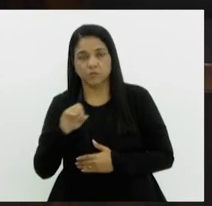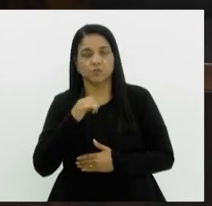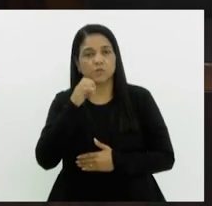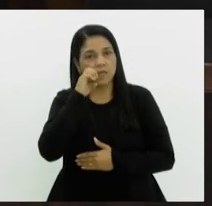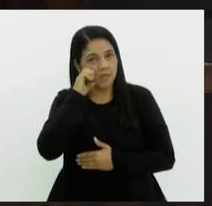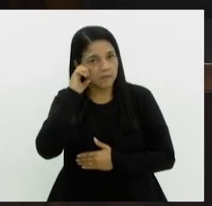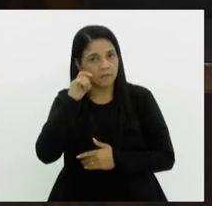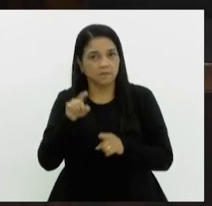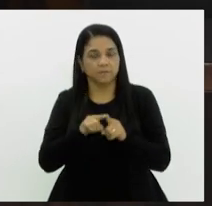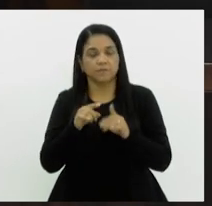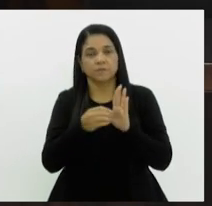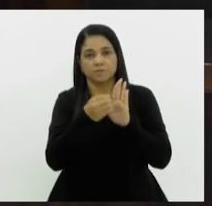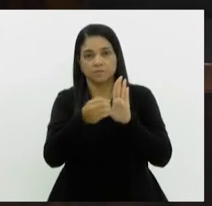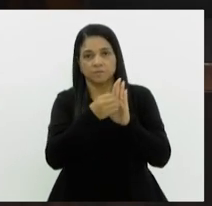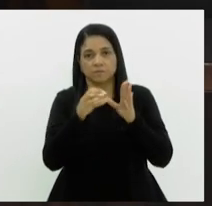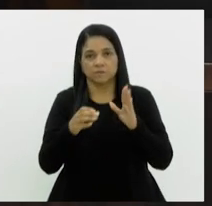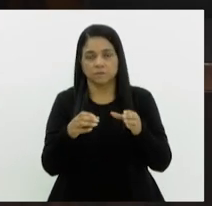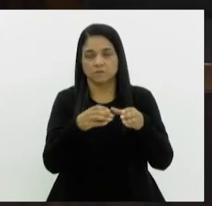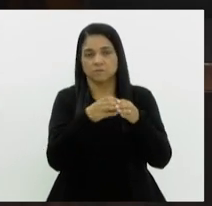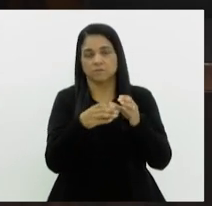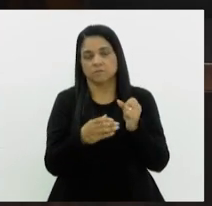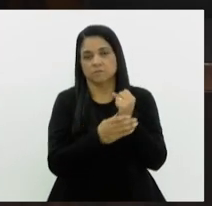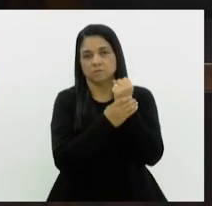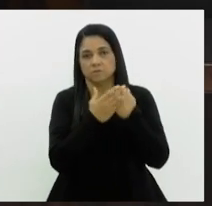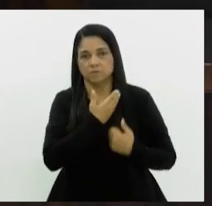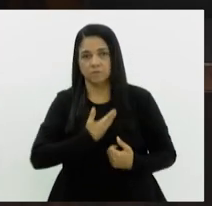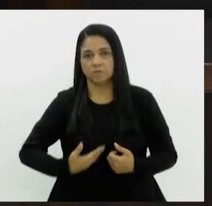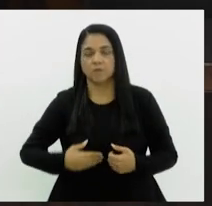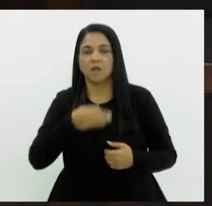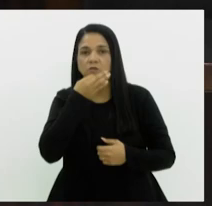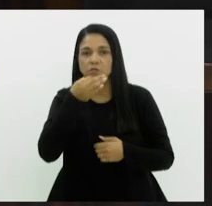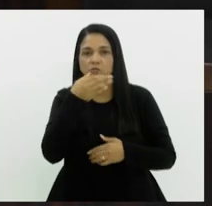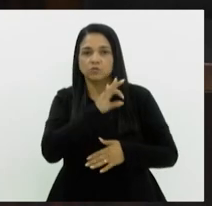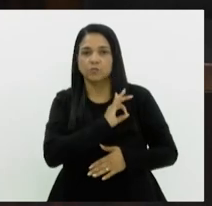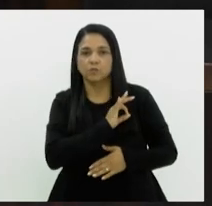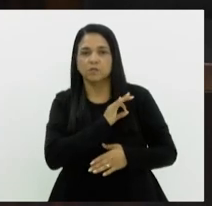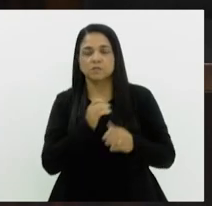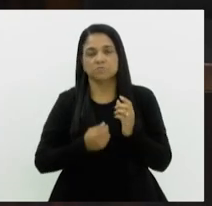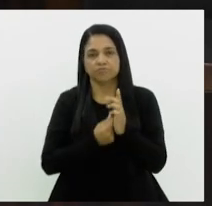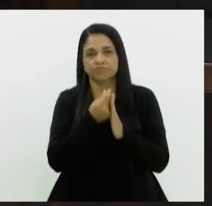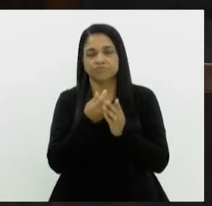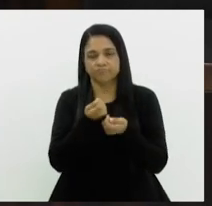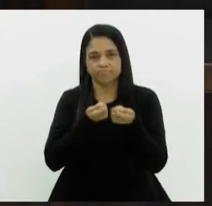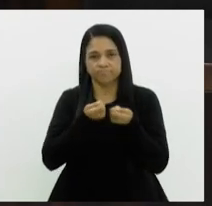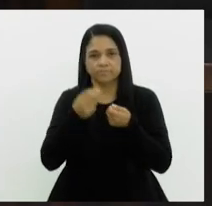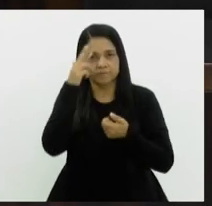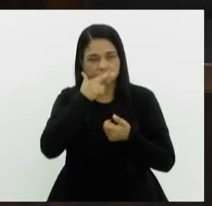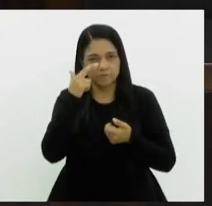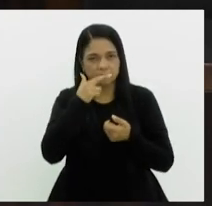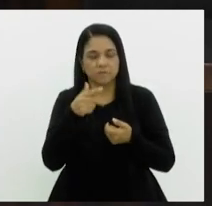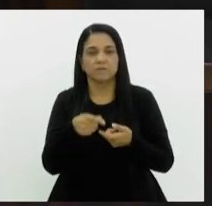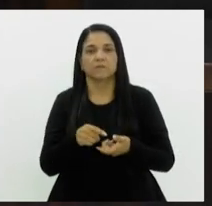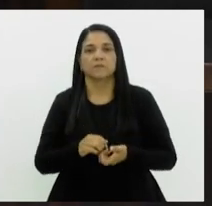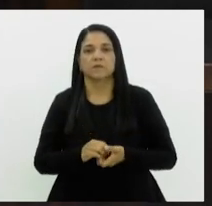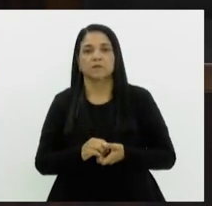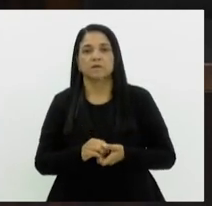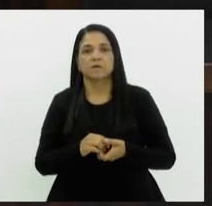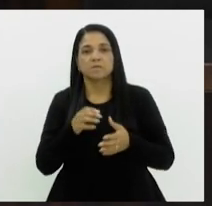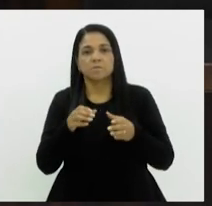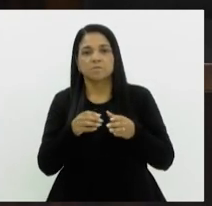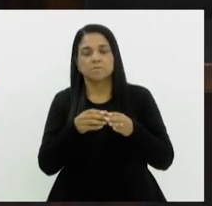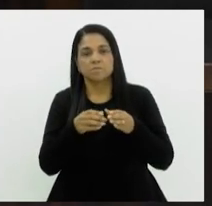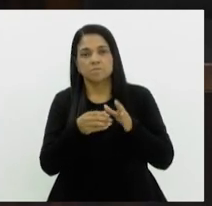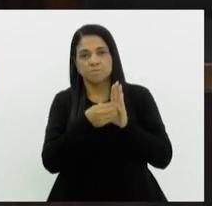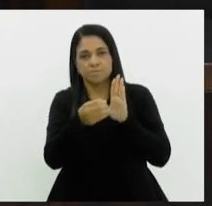Takimoto. Pendente de parecer das comissões de Segurança Pública, Assunto de Polícia, de Orçamento, Finanças, Fiscalização Financeira e Controle. Para emitir parecer